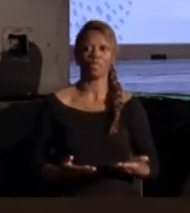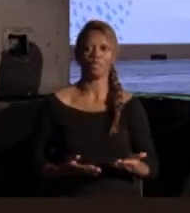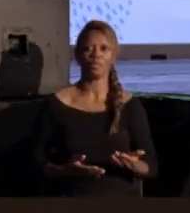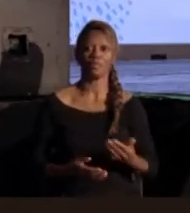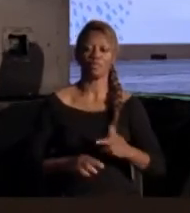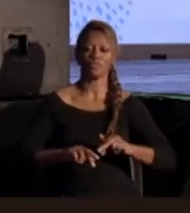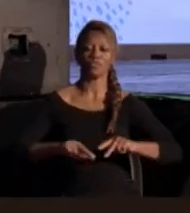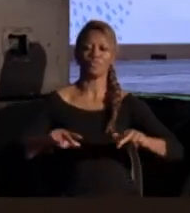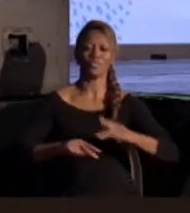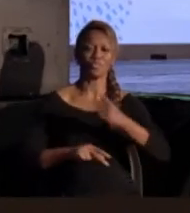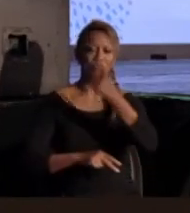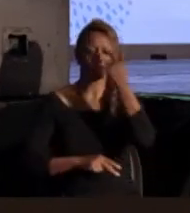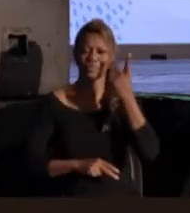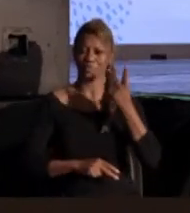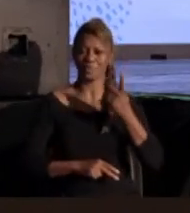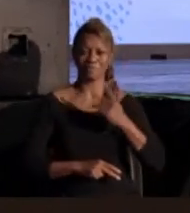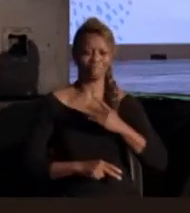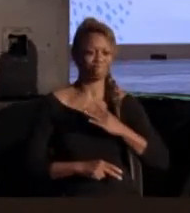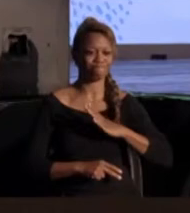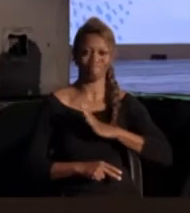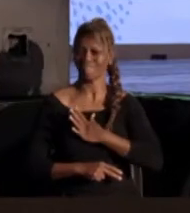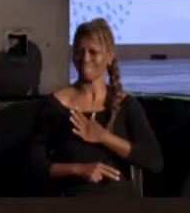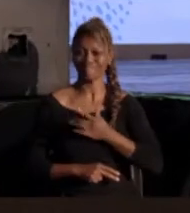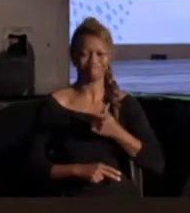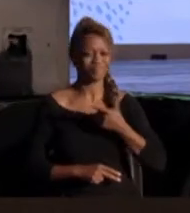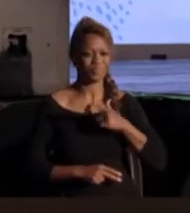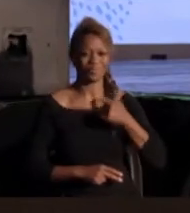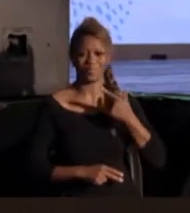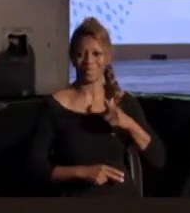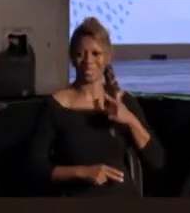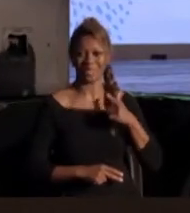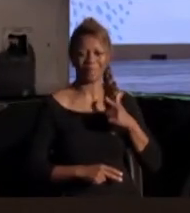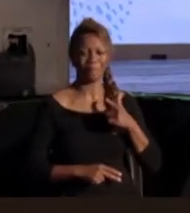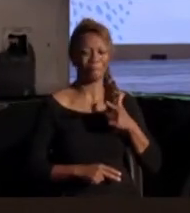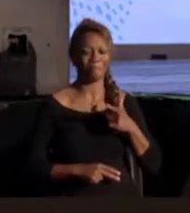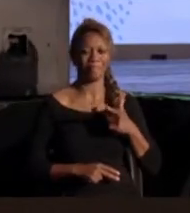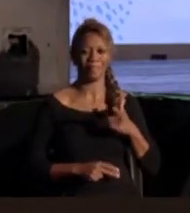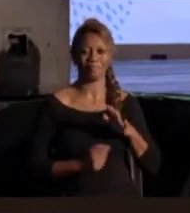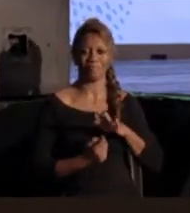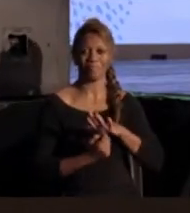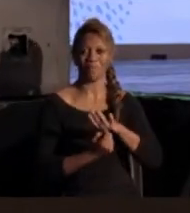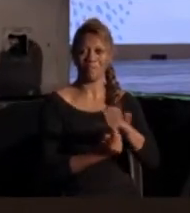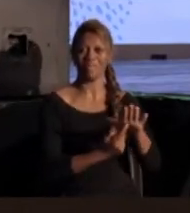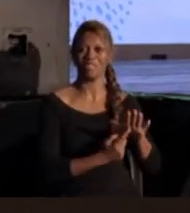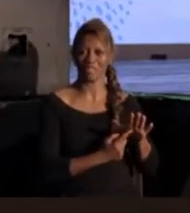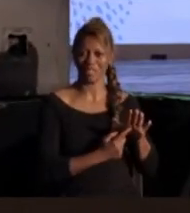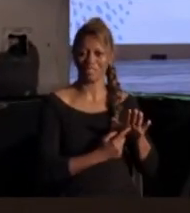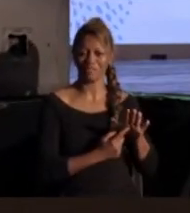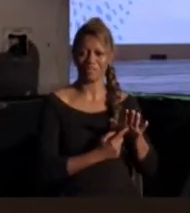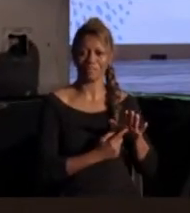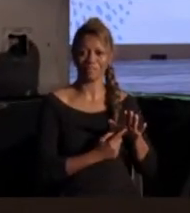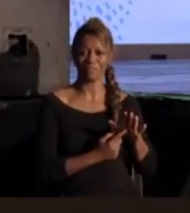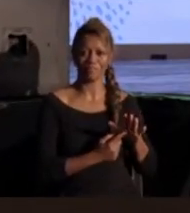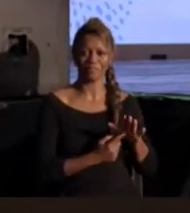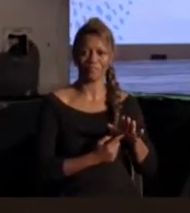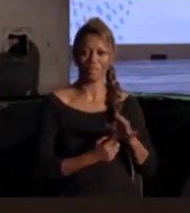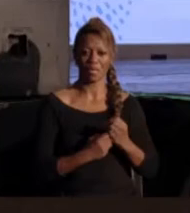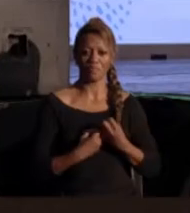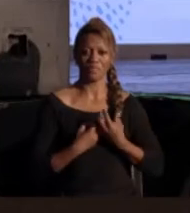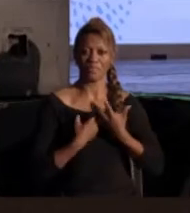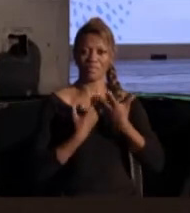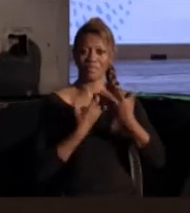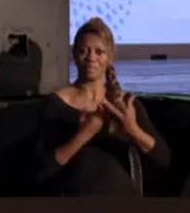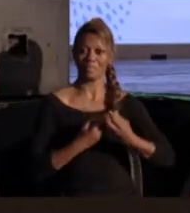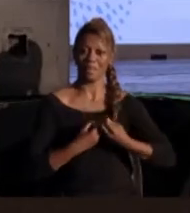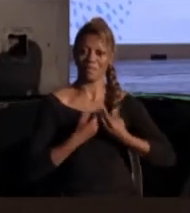muita gente que não fala por si e que não tem as condições de ser representada no pleito político, né? Não tem